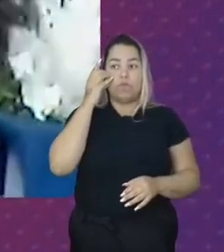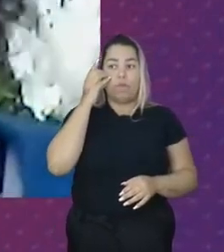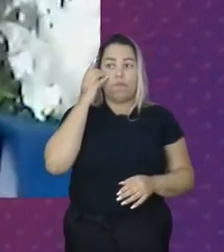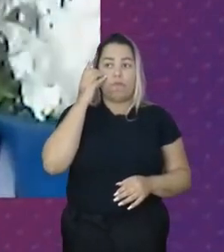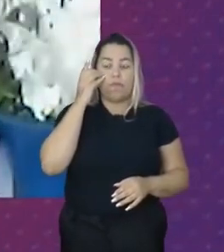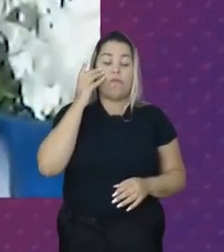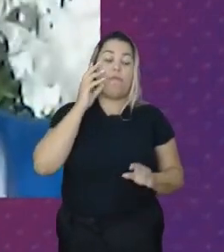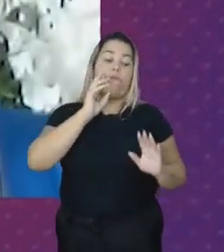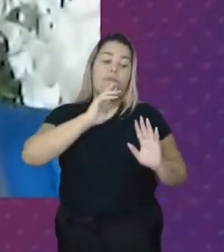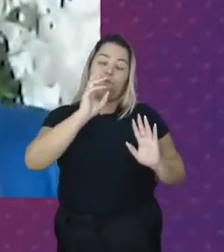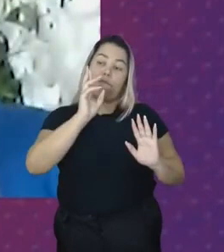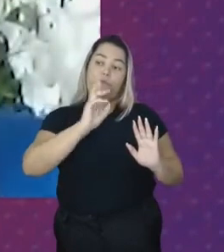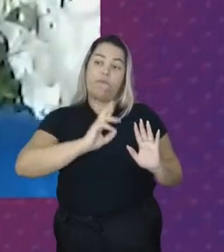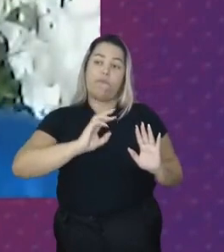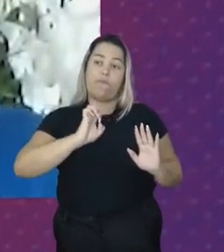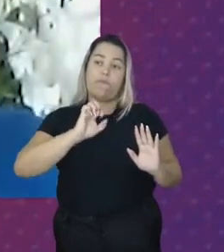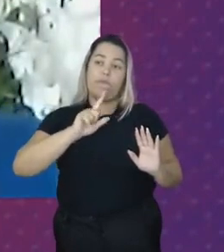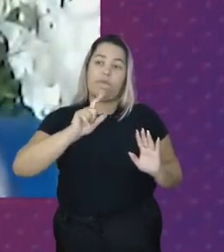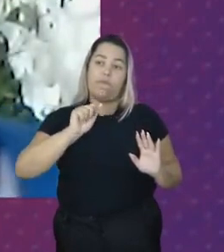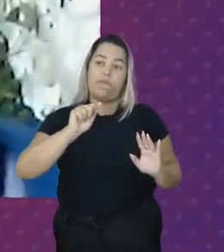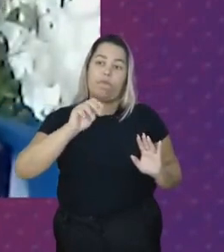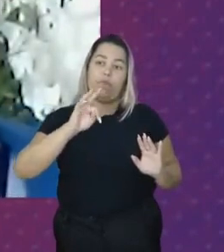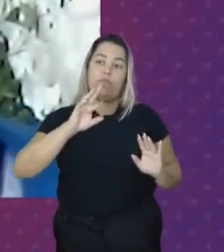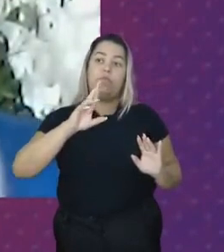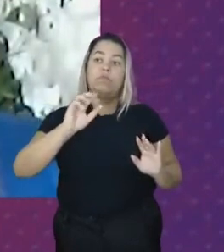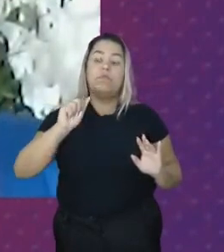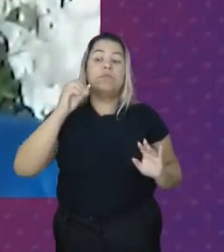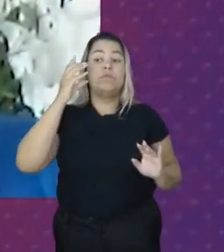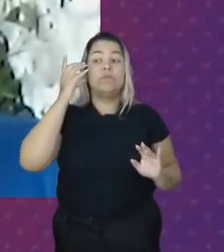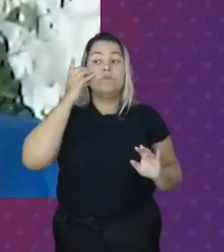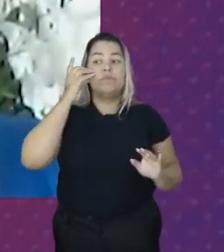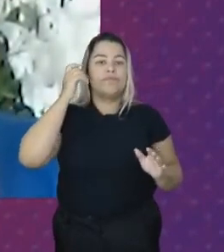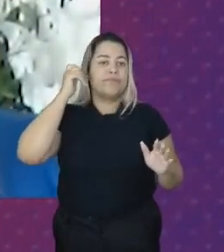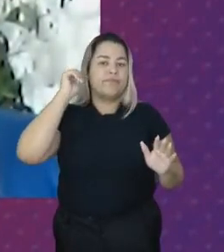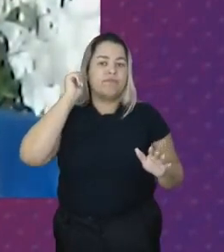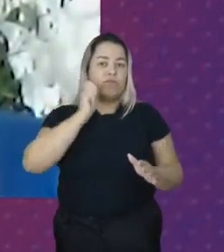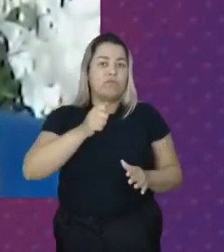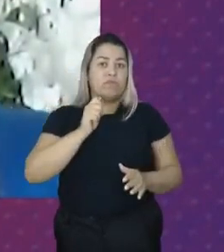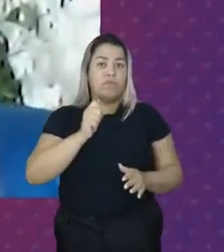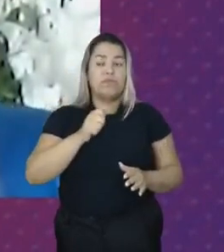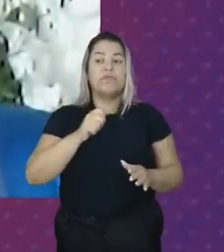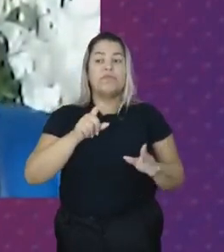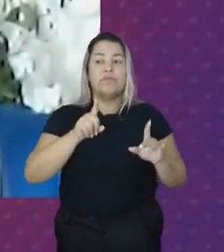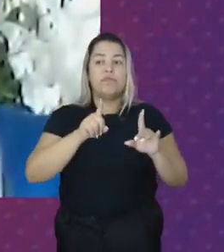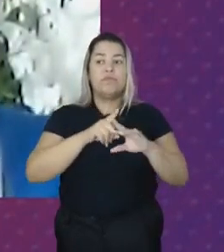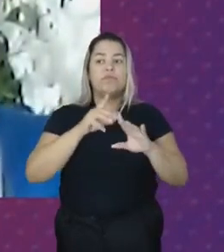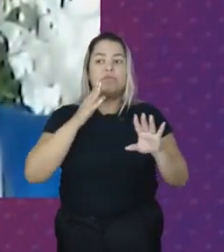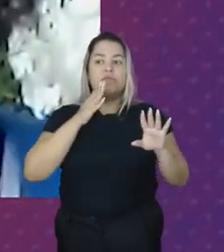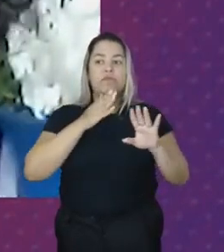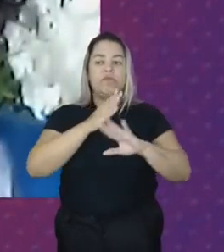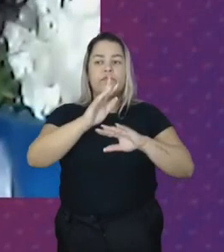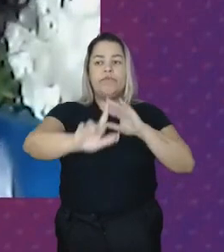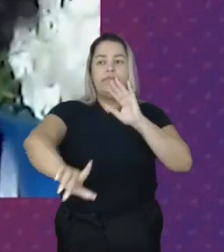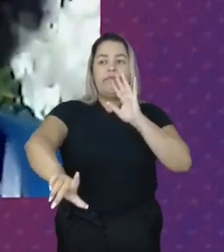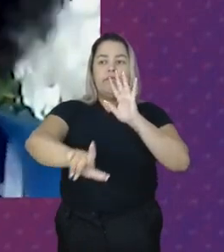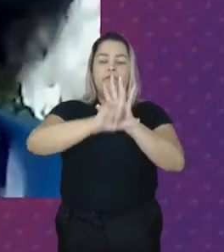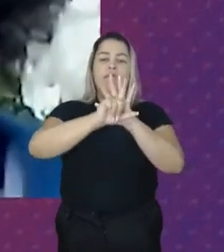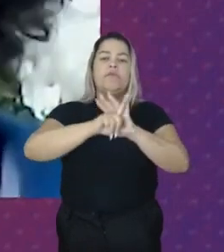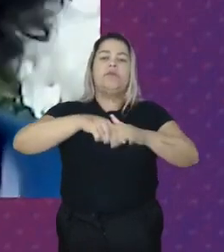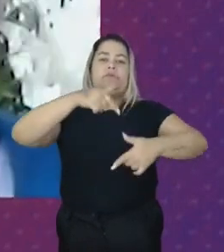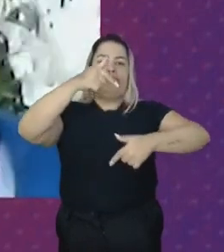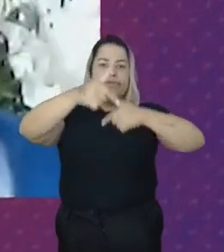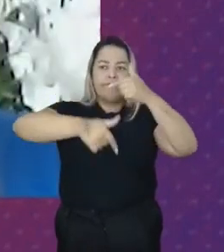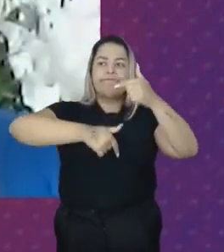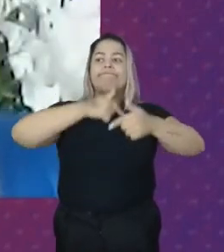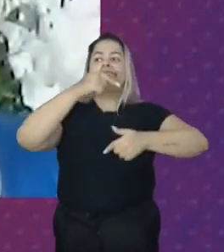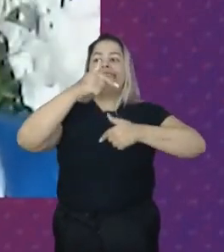fui relatora e lá bateu-se o martelo, sancionou ali